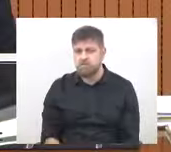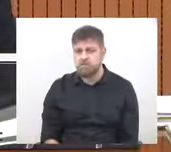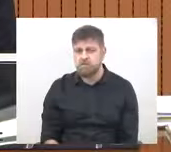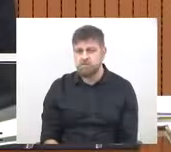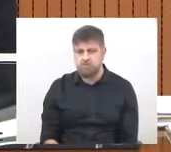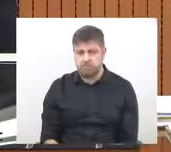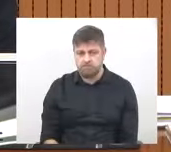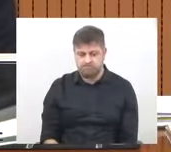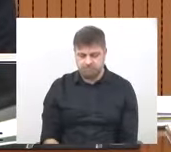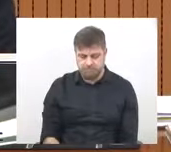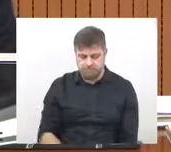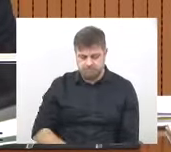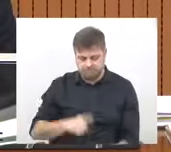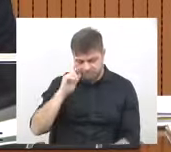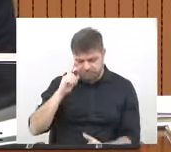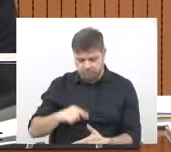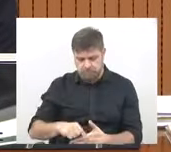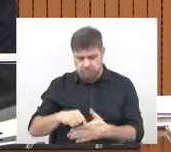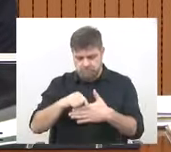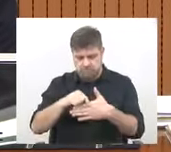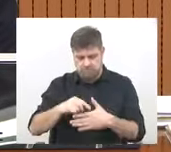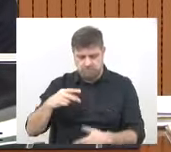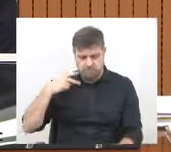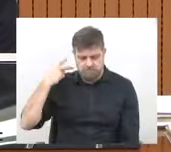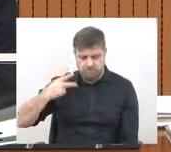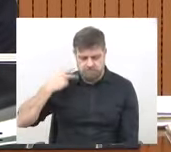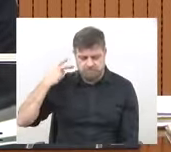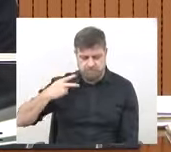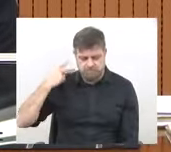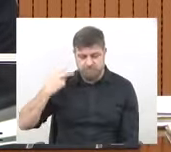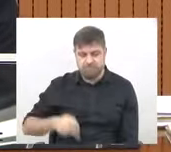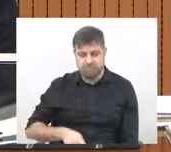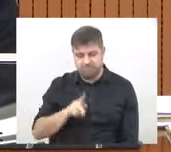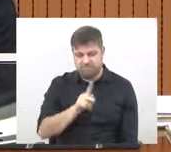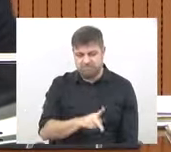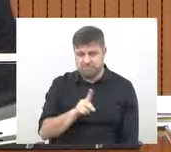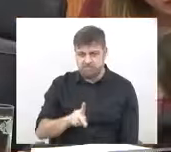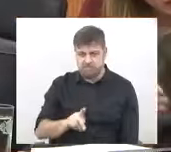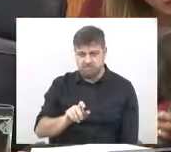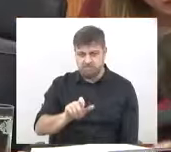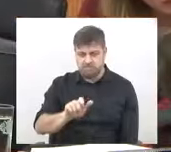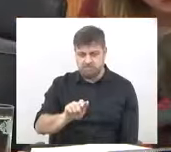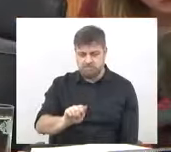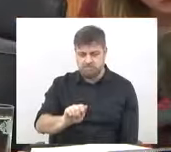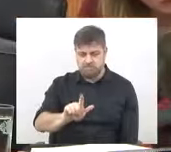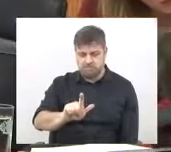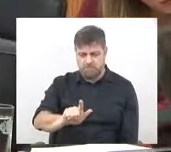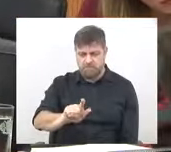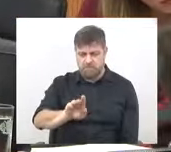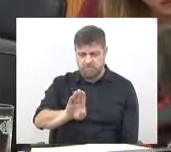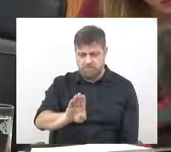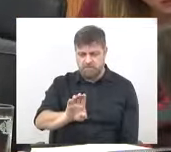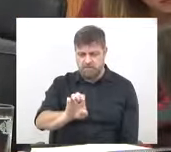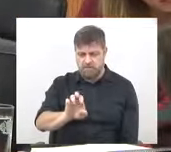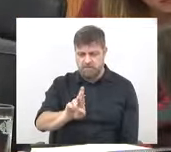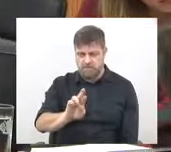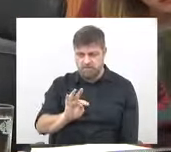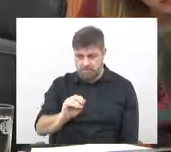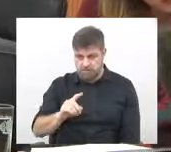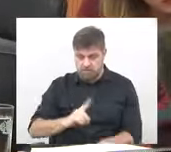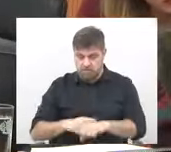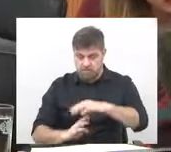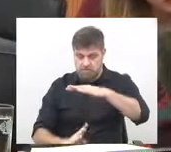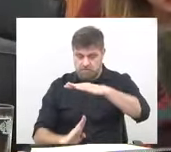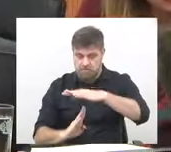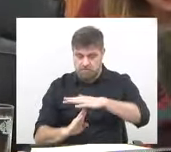Zimbaldi, pelo tempo de liderança, o próximo vereador inscrito é o vereador professor Alberto. Vereador professor Alberto tem a tribuna por 10